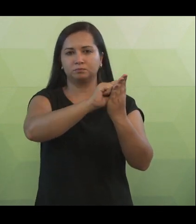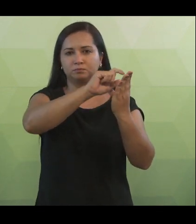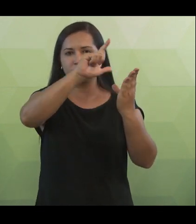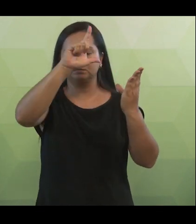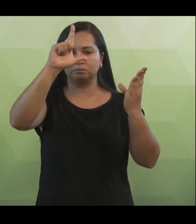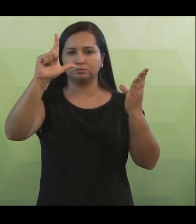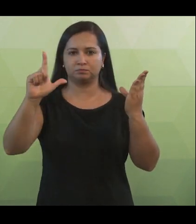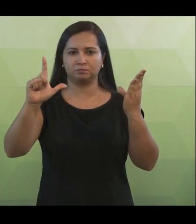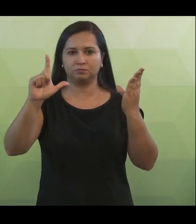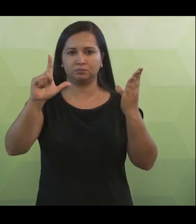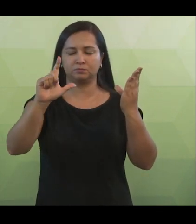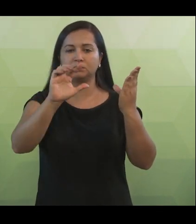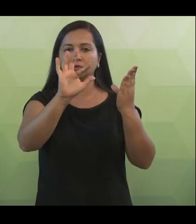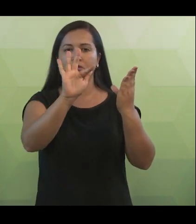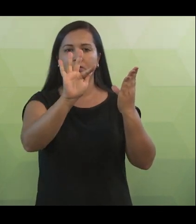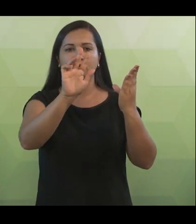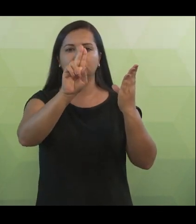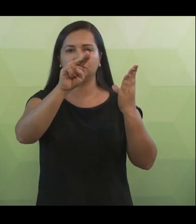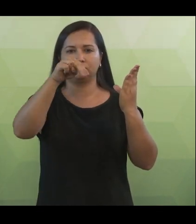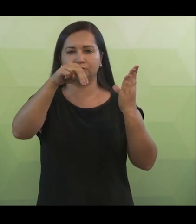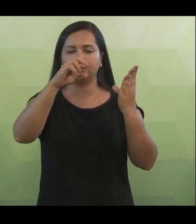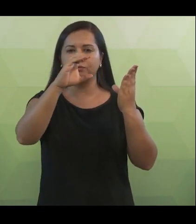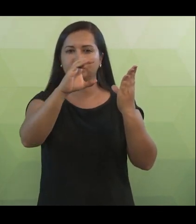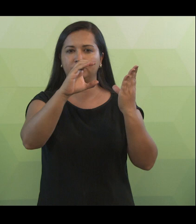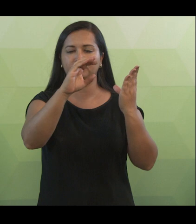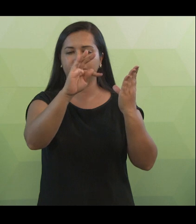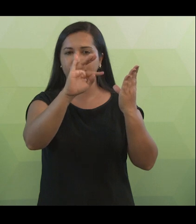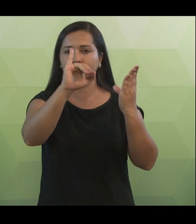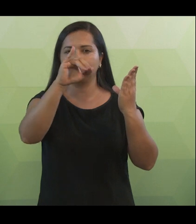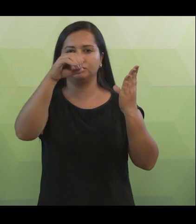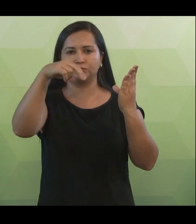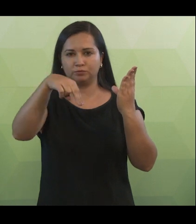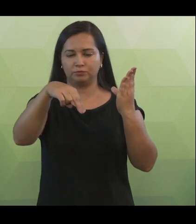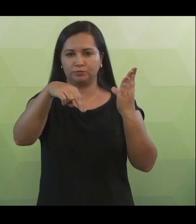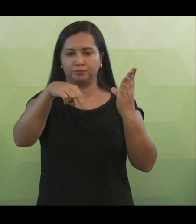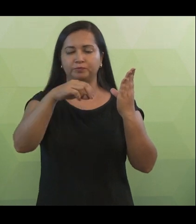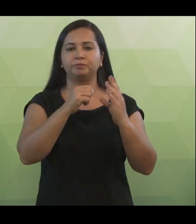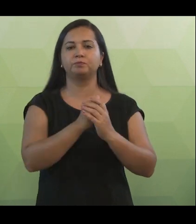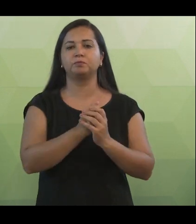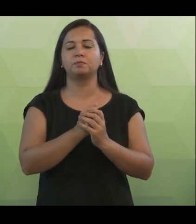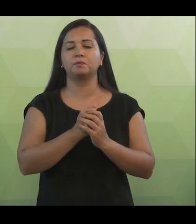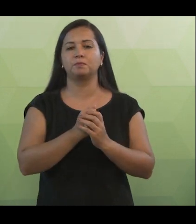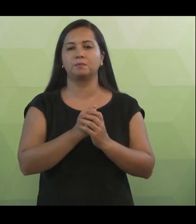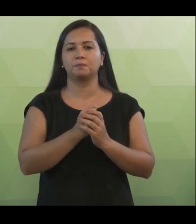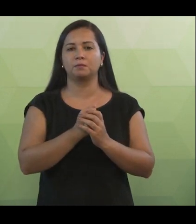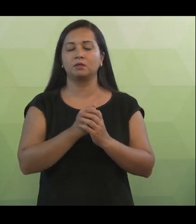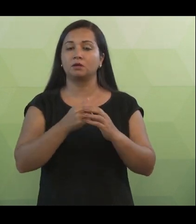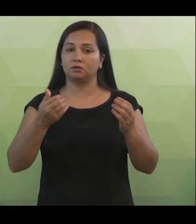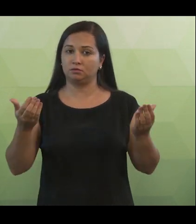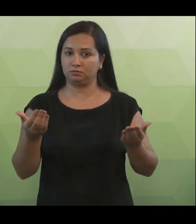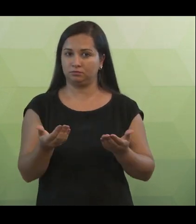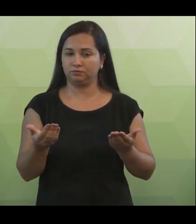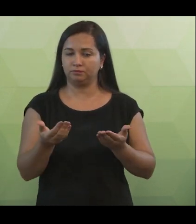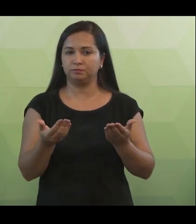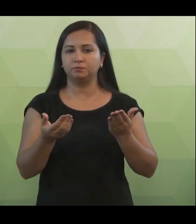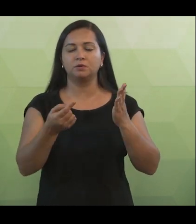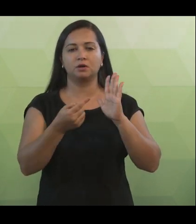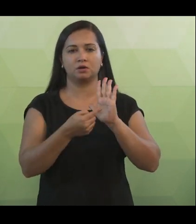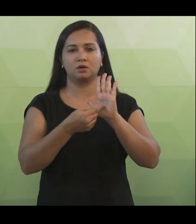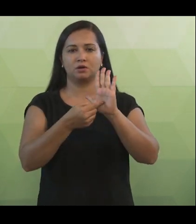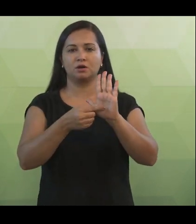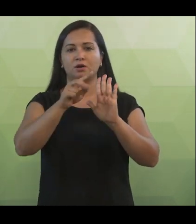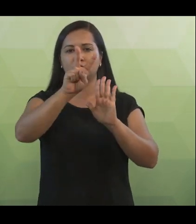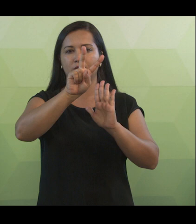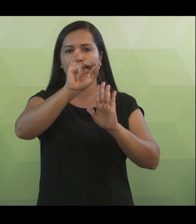pasta customers, e crie a função que carrega os dados, ou seja, a função